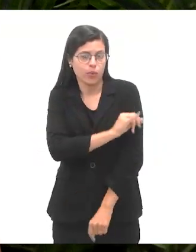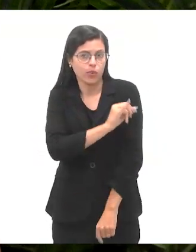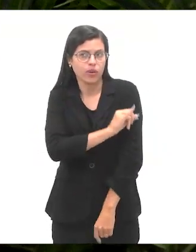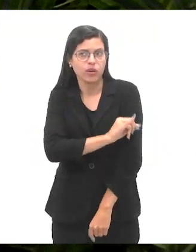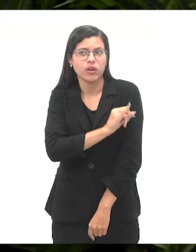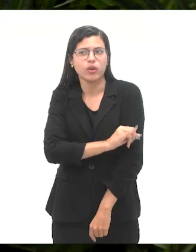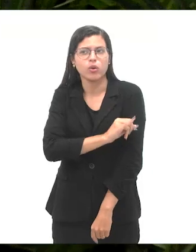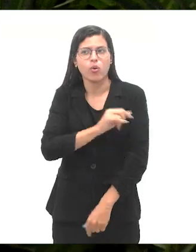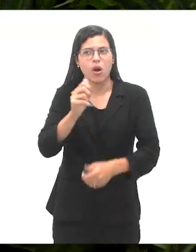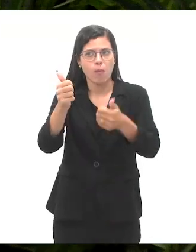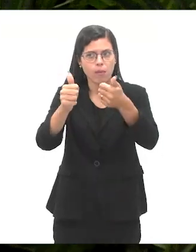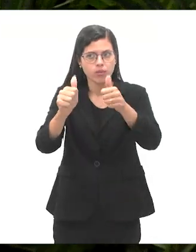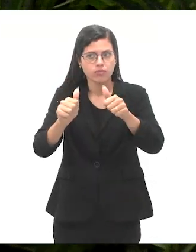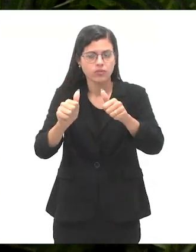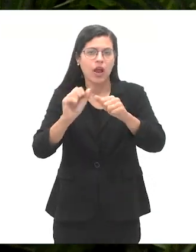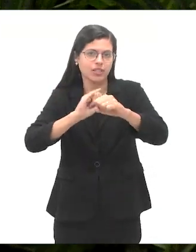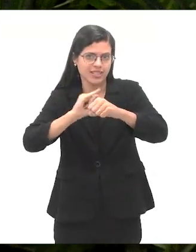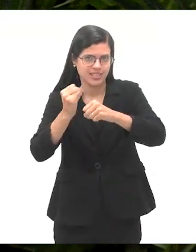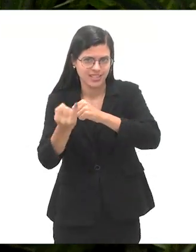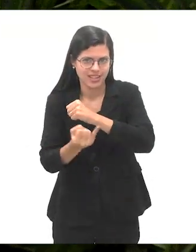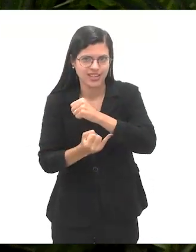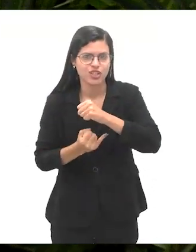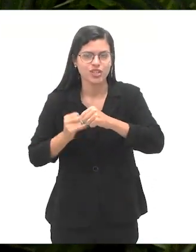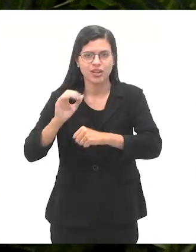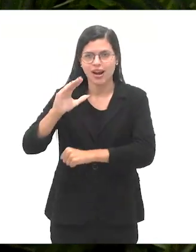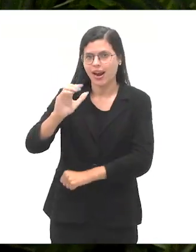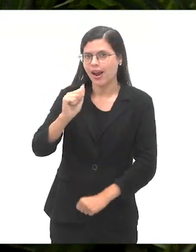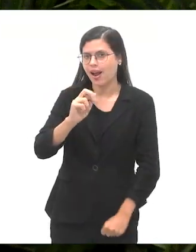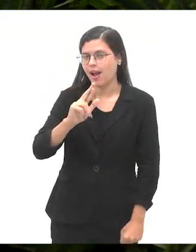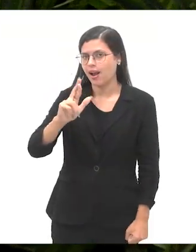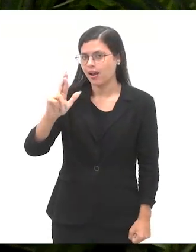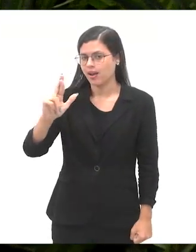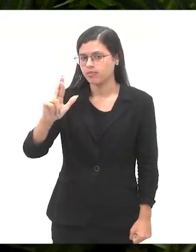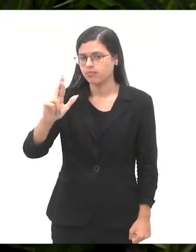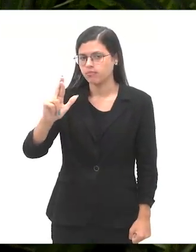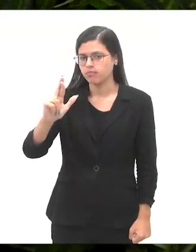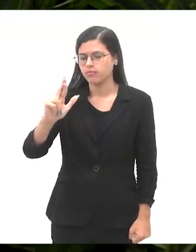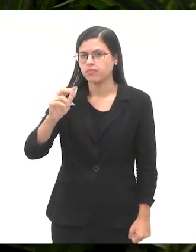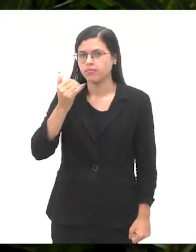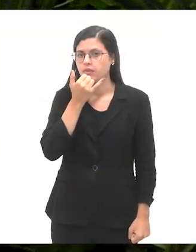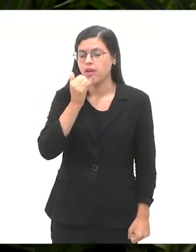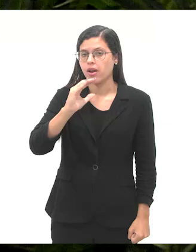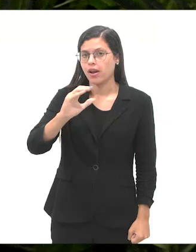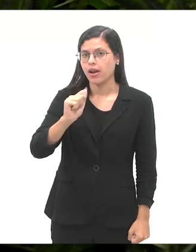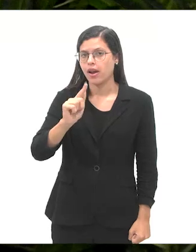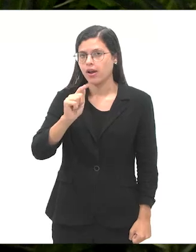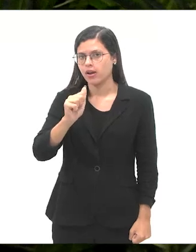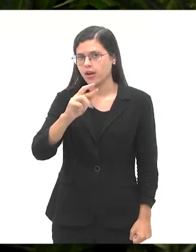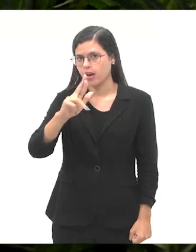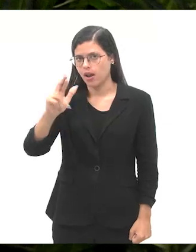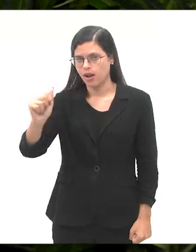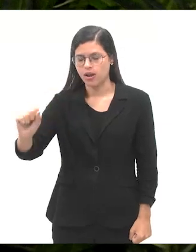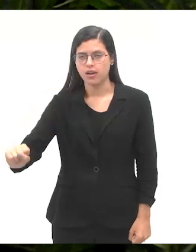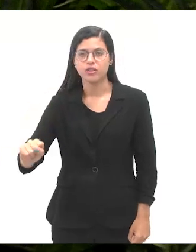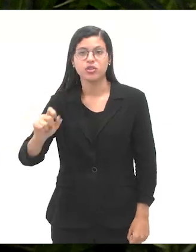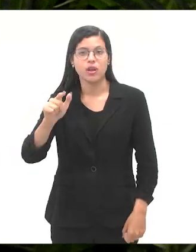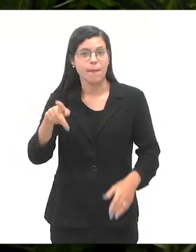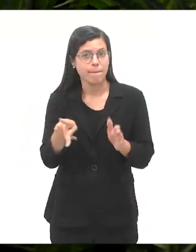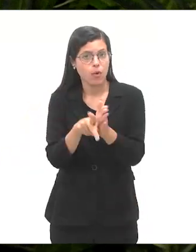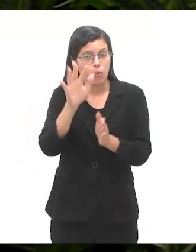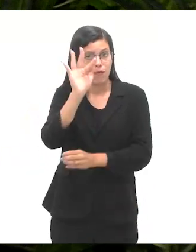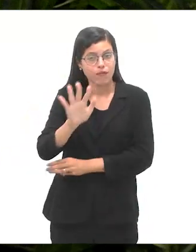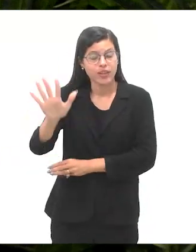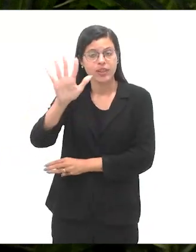Janeiro, que é o Monumento Natural do Arquipélago das Ilhas Cagarras, o Mona Cagarras. Essa unidade de conservação ela é federal,